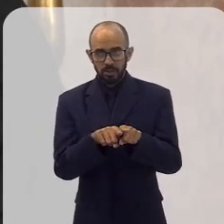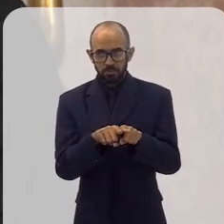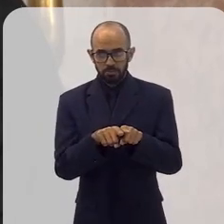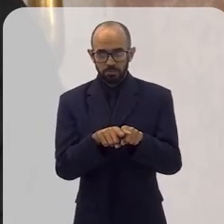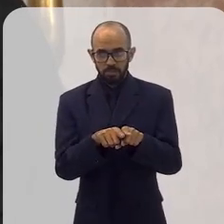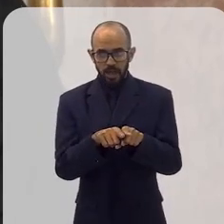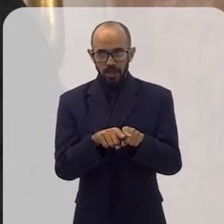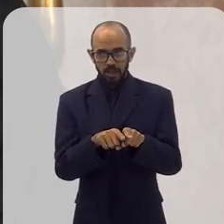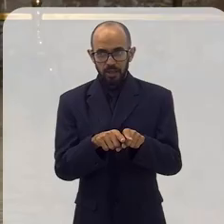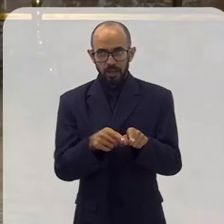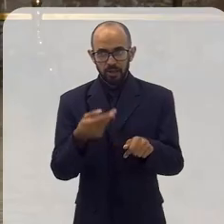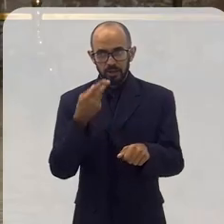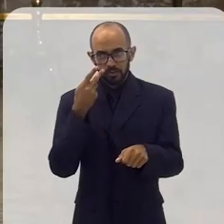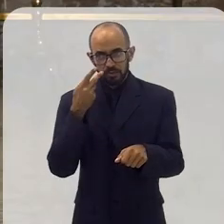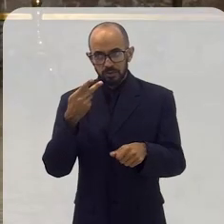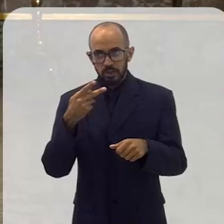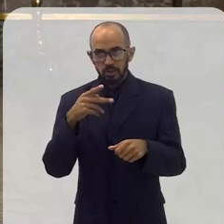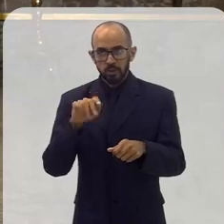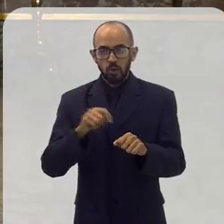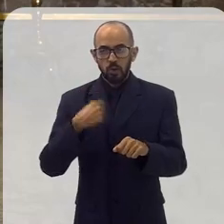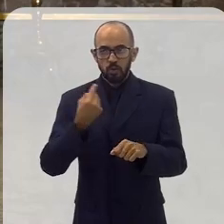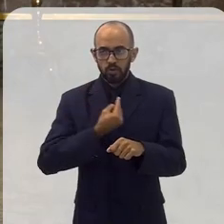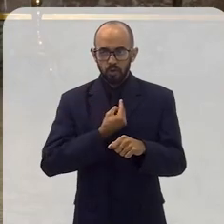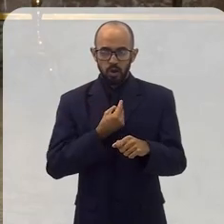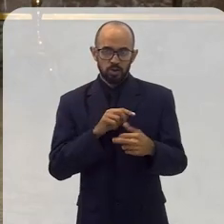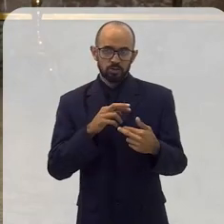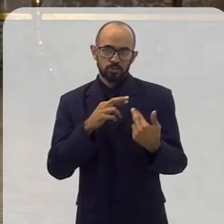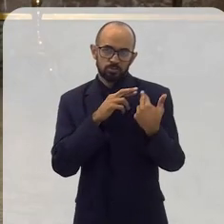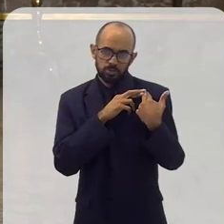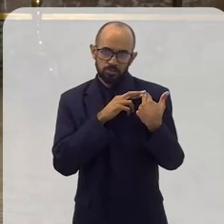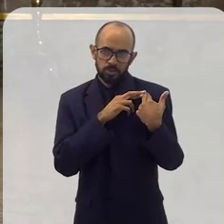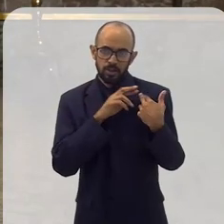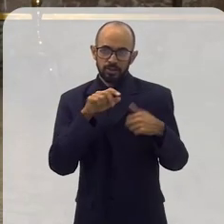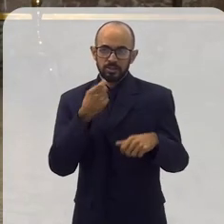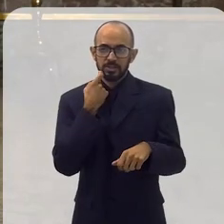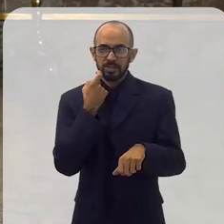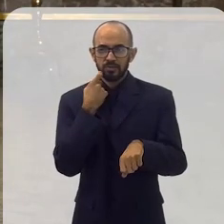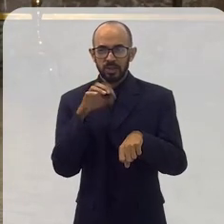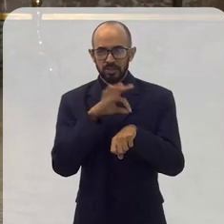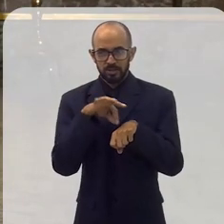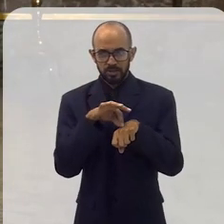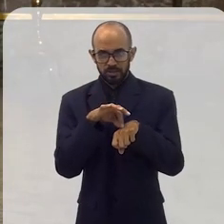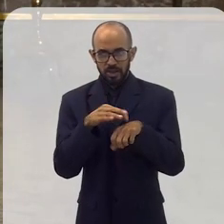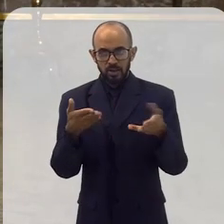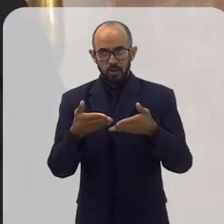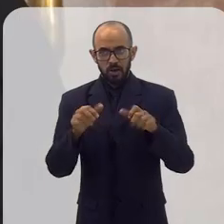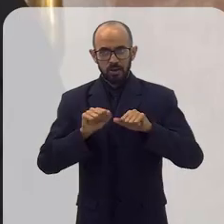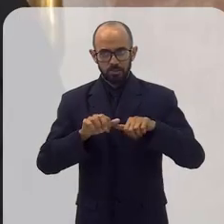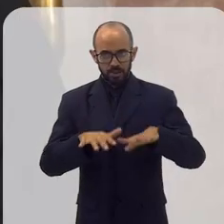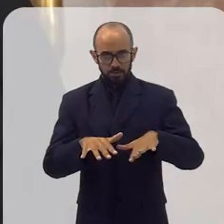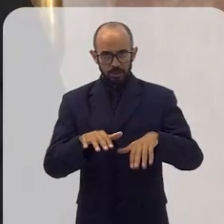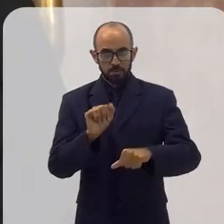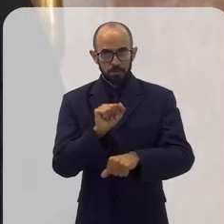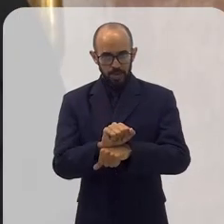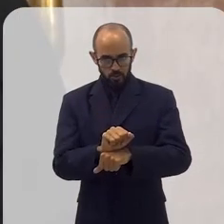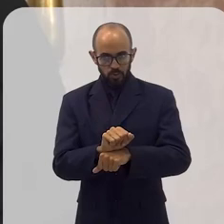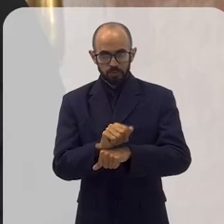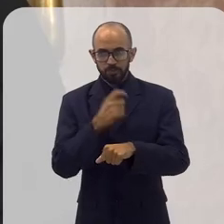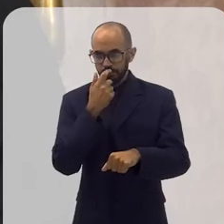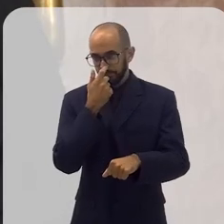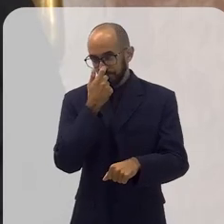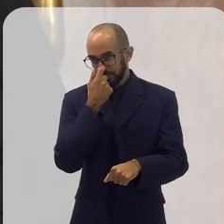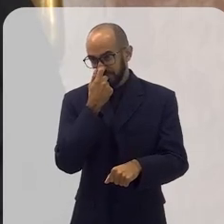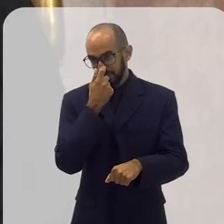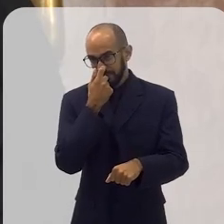atendem o nosso ofício da Sexta-feira Santa. Agora, durante a pandemia,